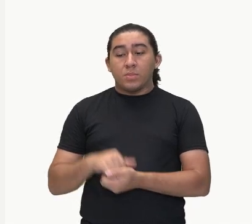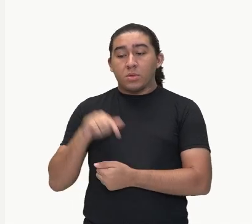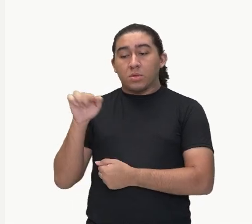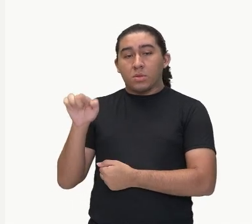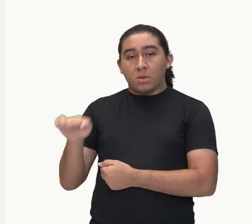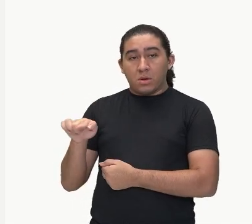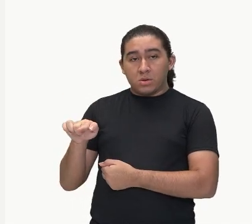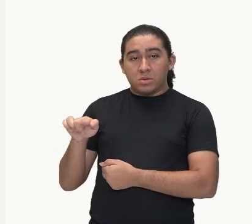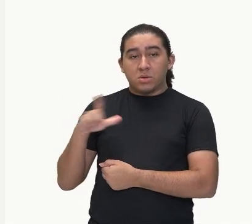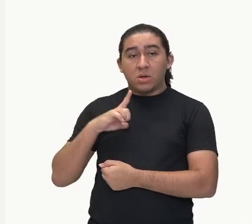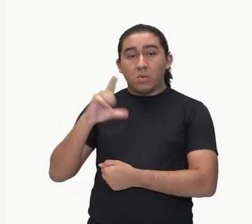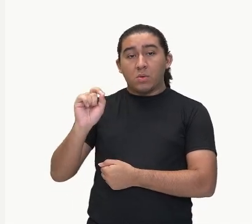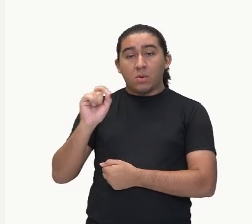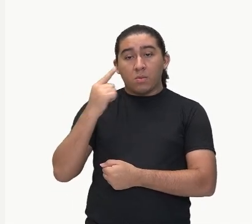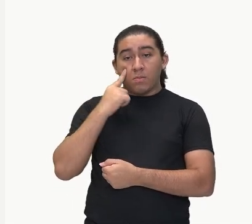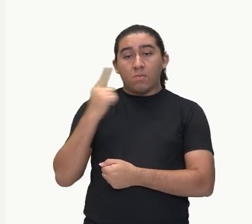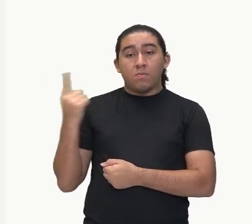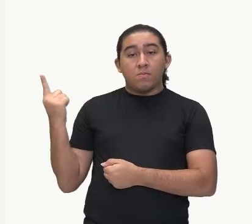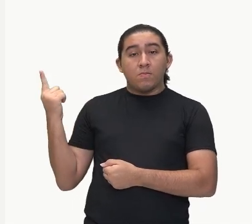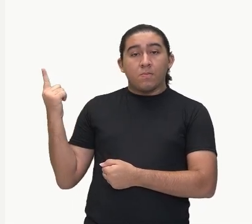realismo,